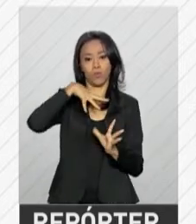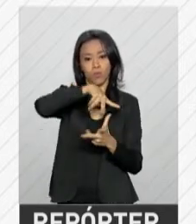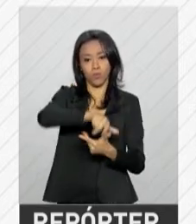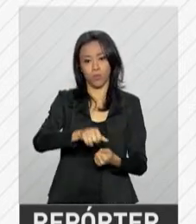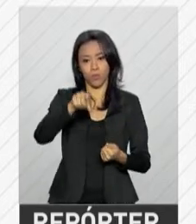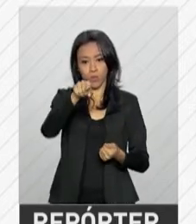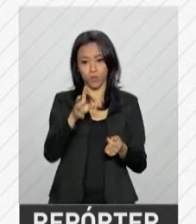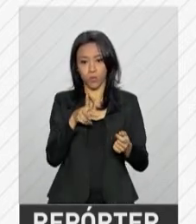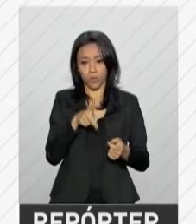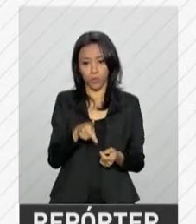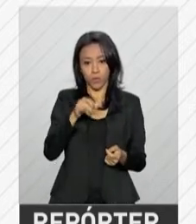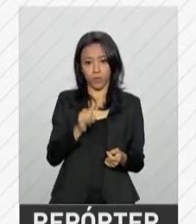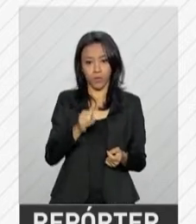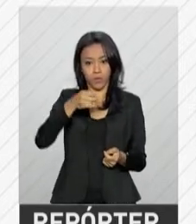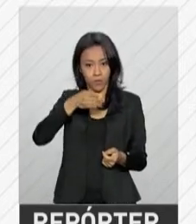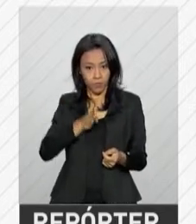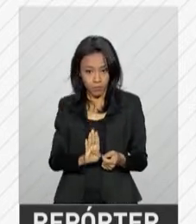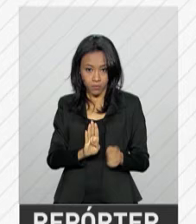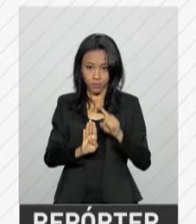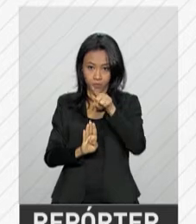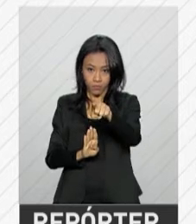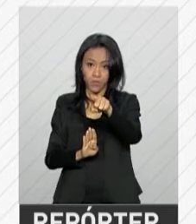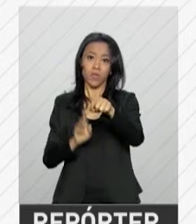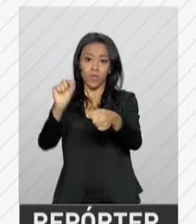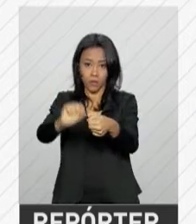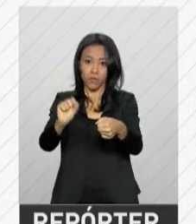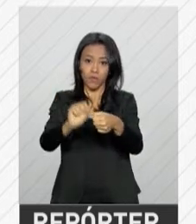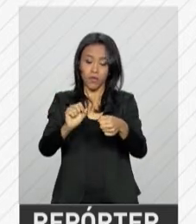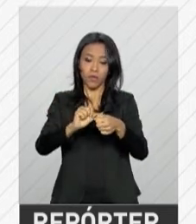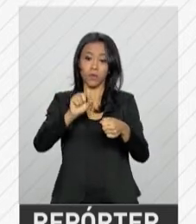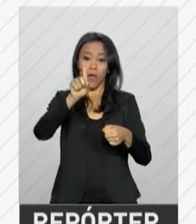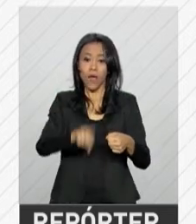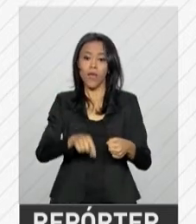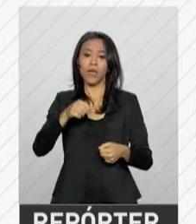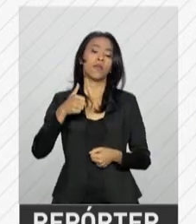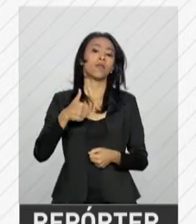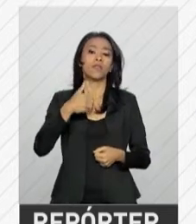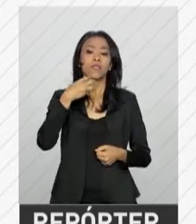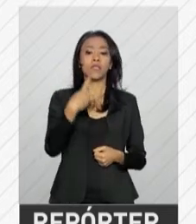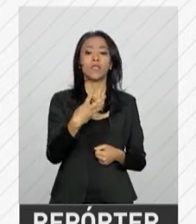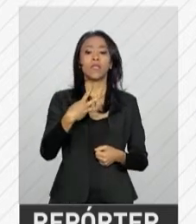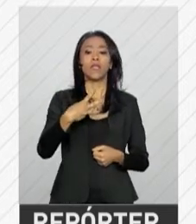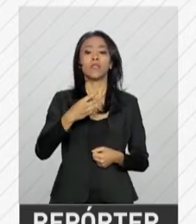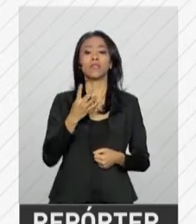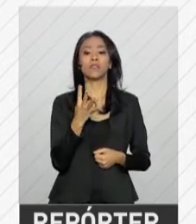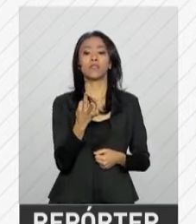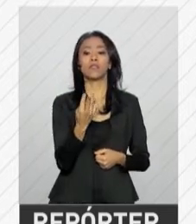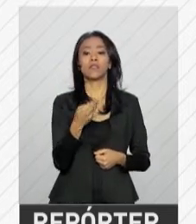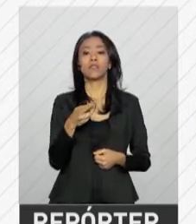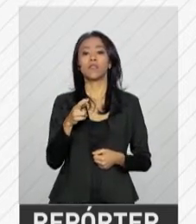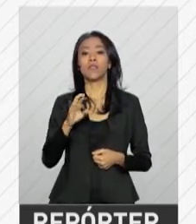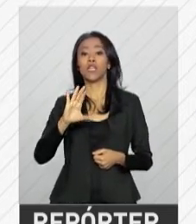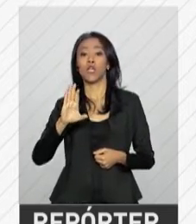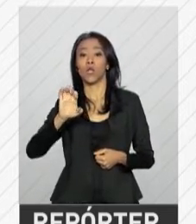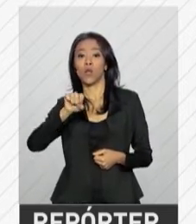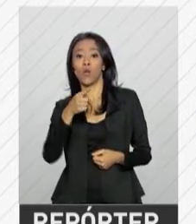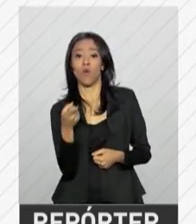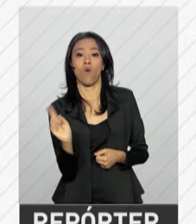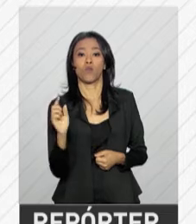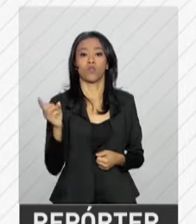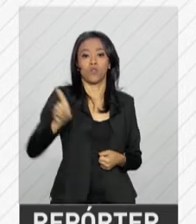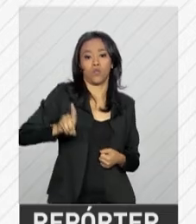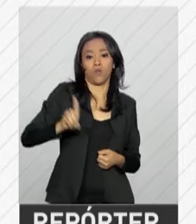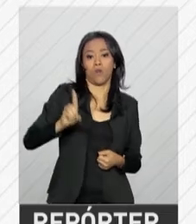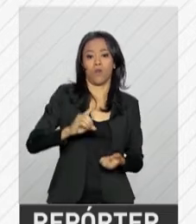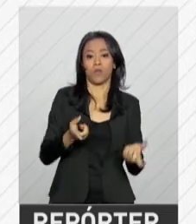a soma de todos os bens e serviços produzidos na região é de cerca de 3 trilhões de dólares a população total do